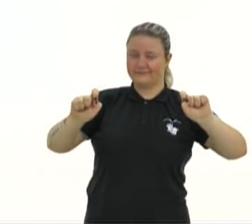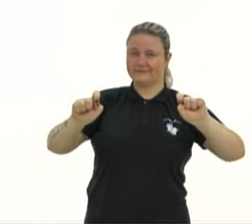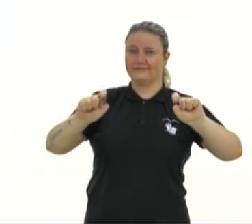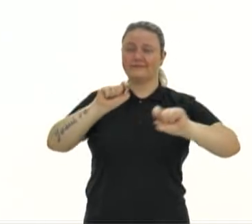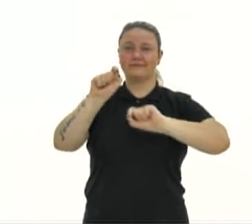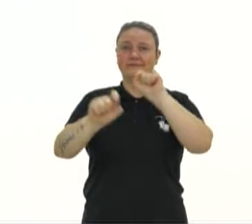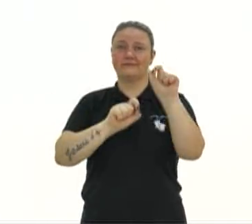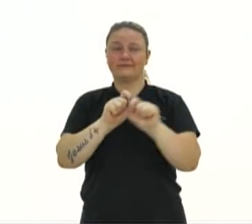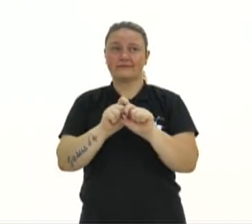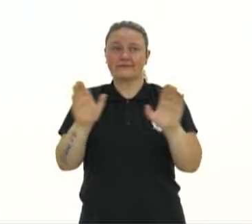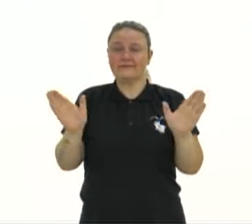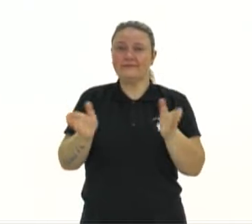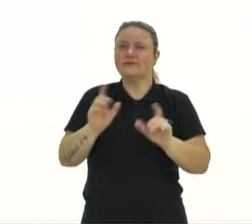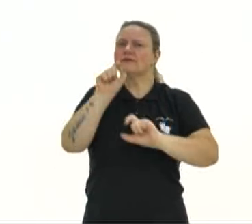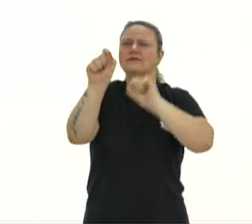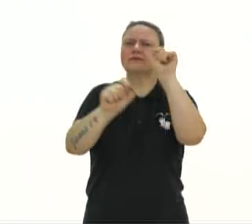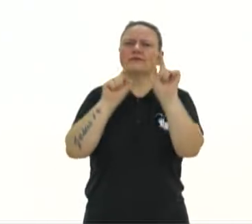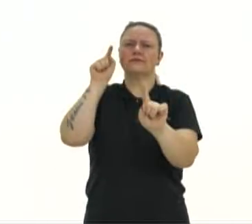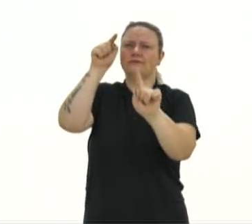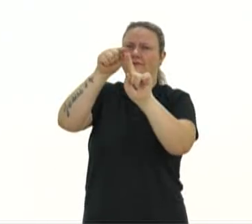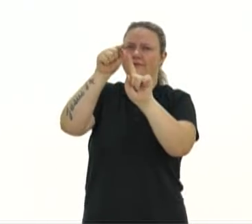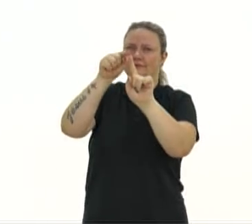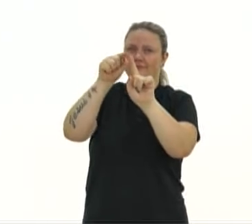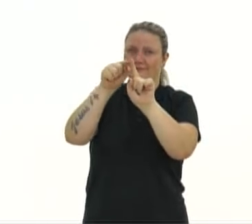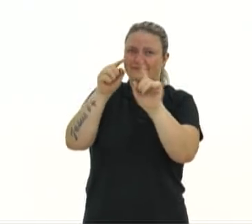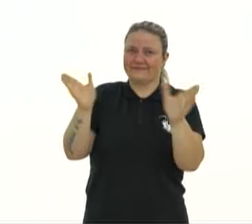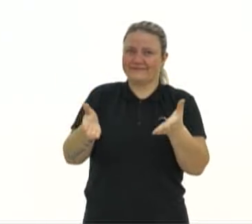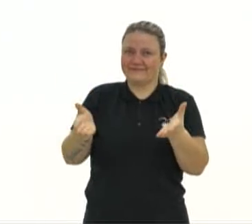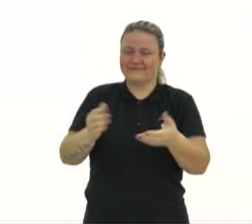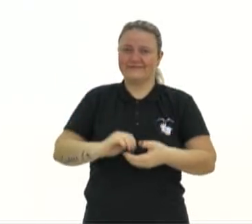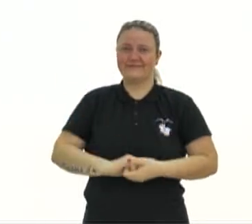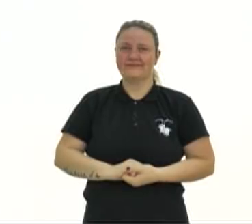propriamente dito. Então, qual que é a função dessa linha fina?